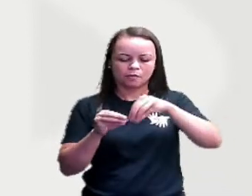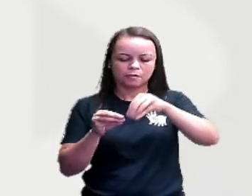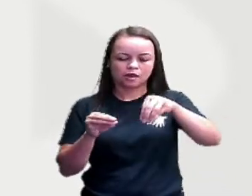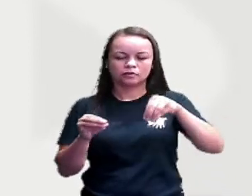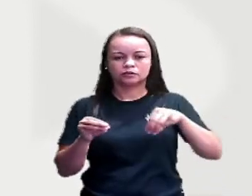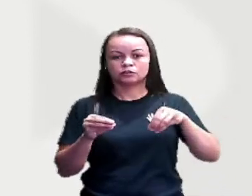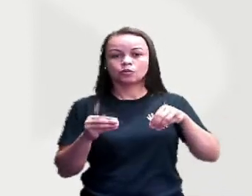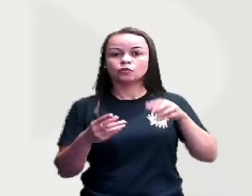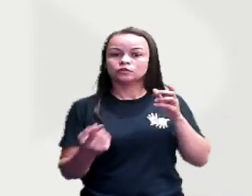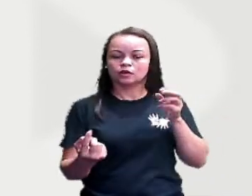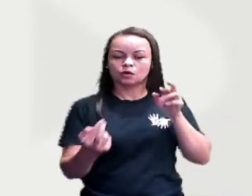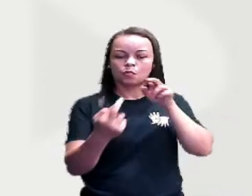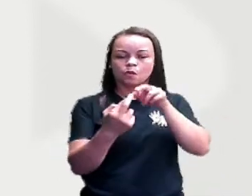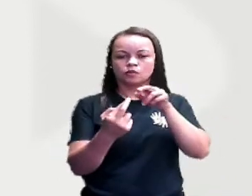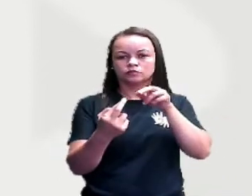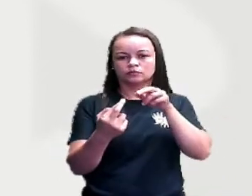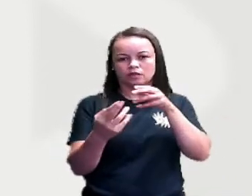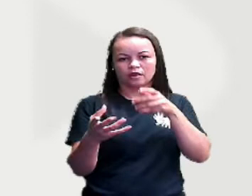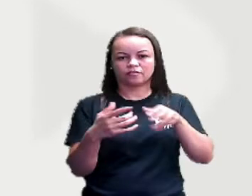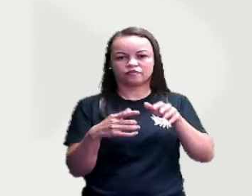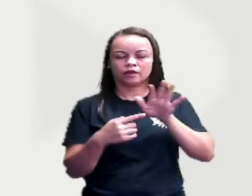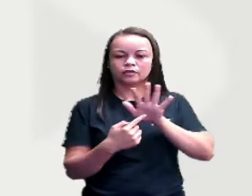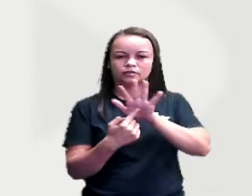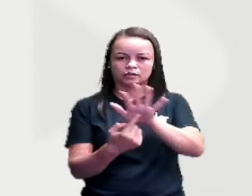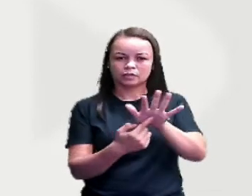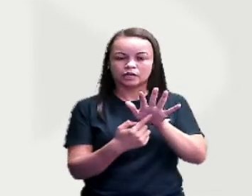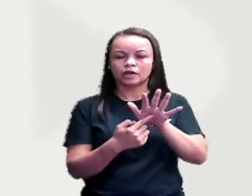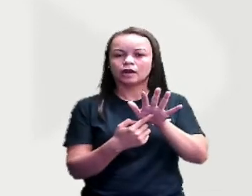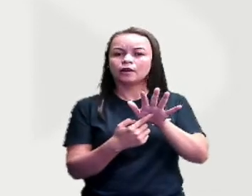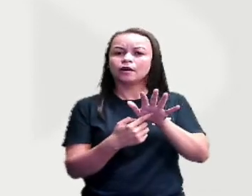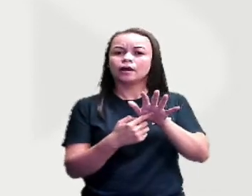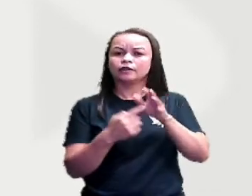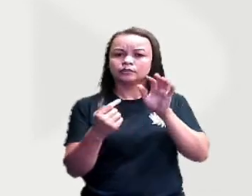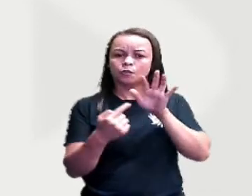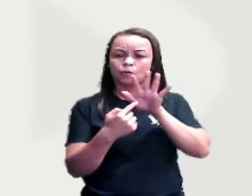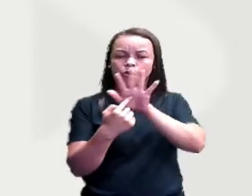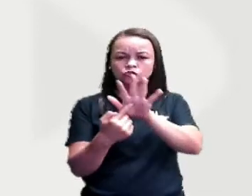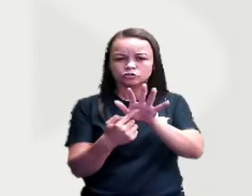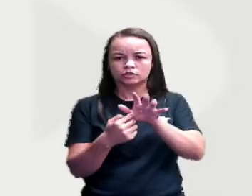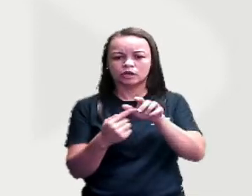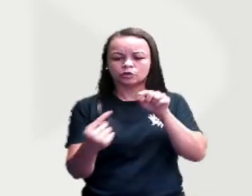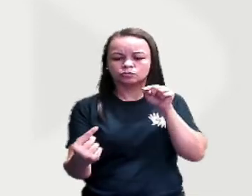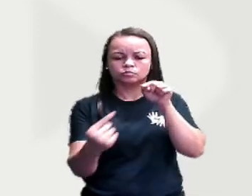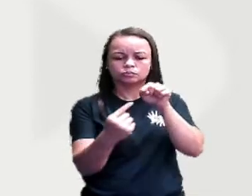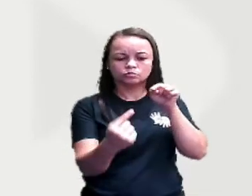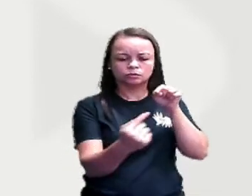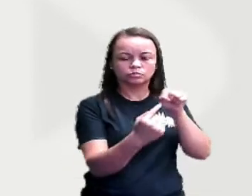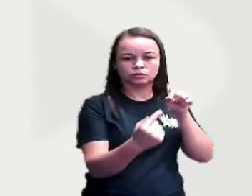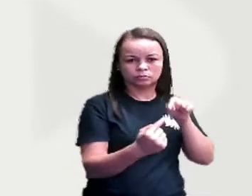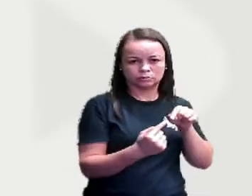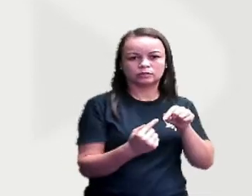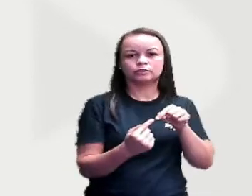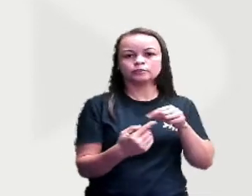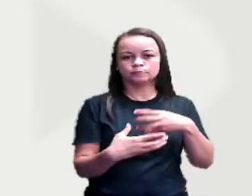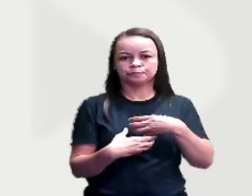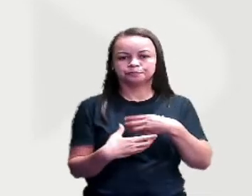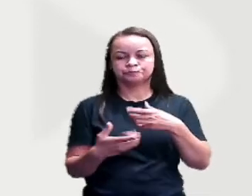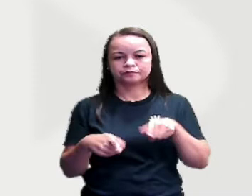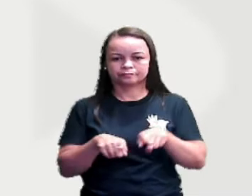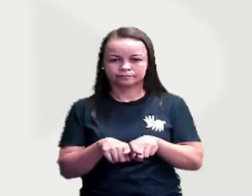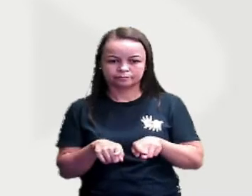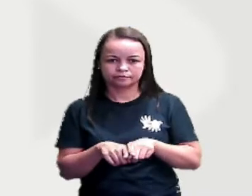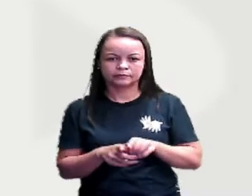de referência, indicação de mudança de direção e sentido. Vamos